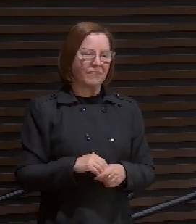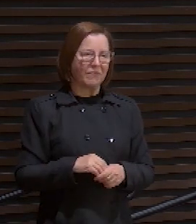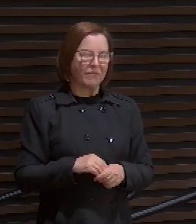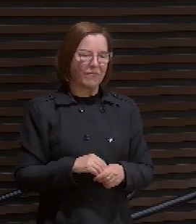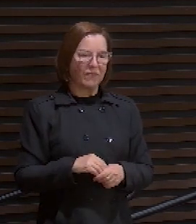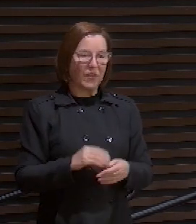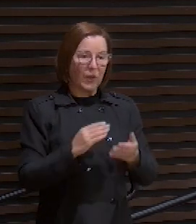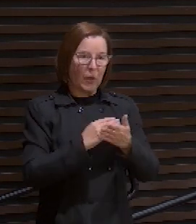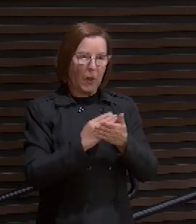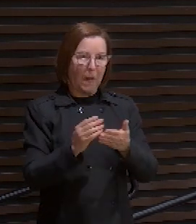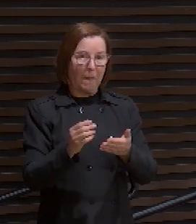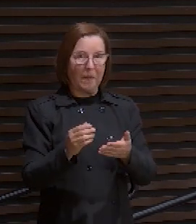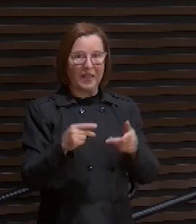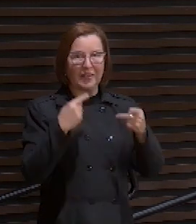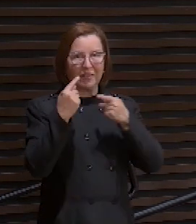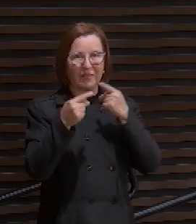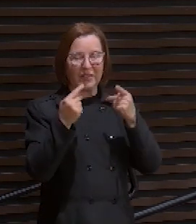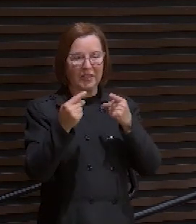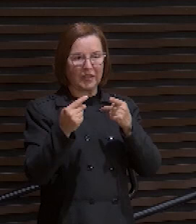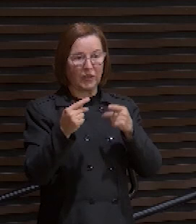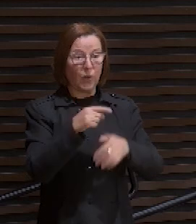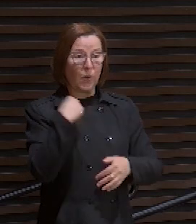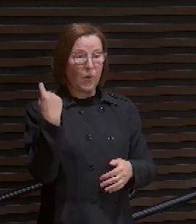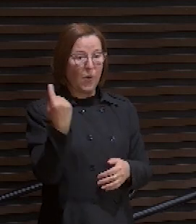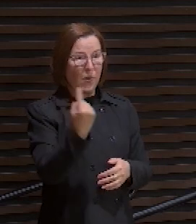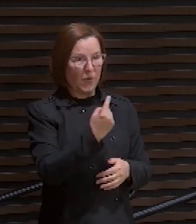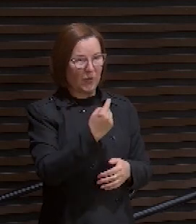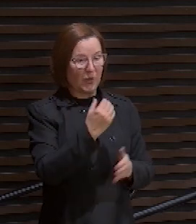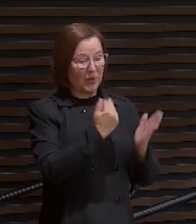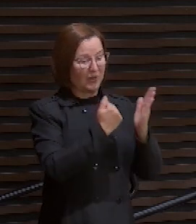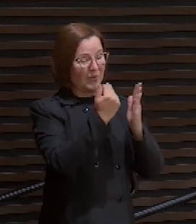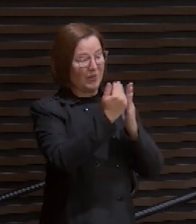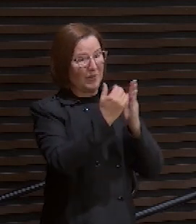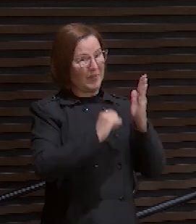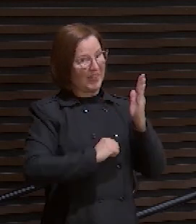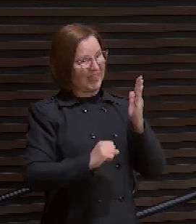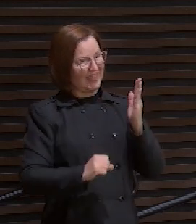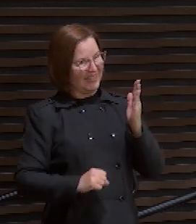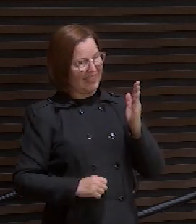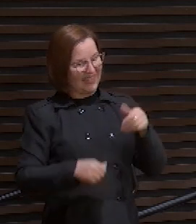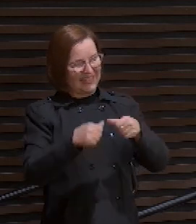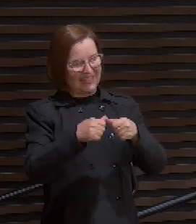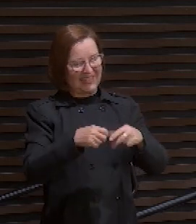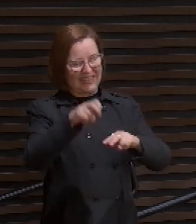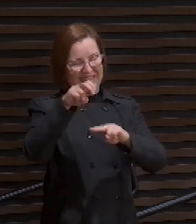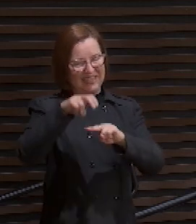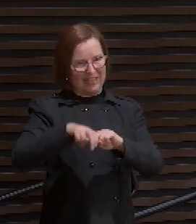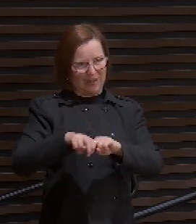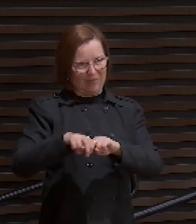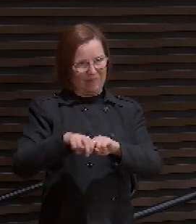Ele começa afirmando que o nosso sumo sacerdote está sentado.